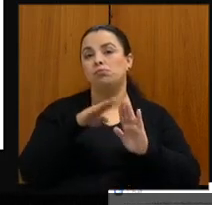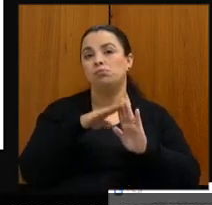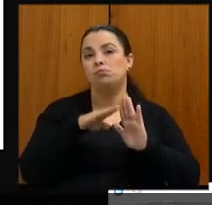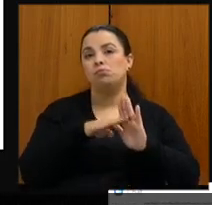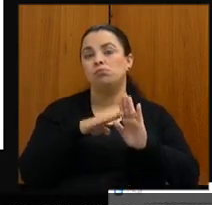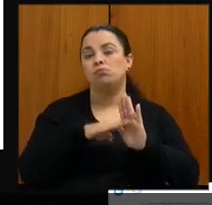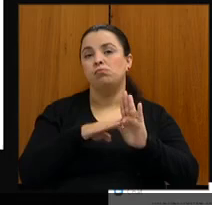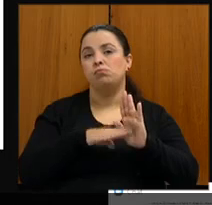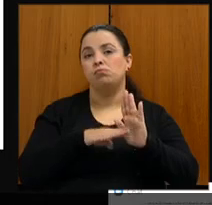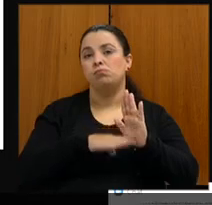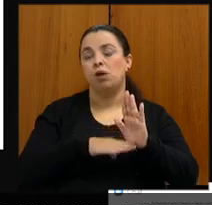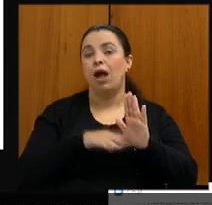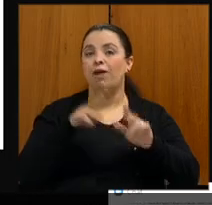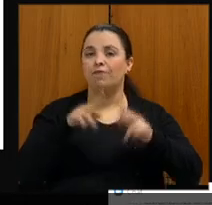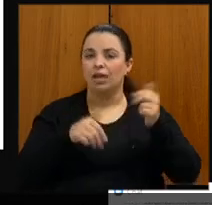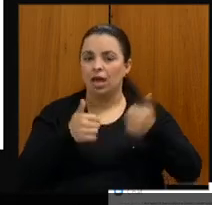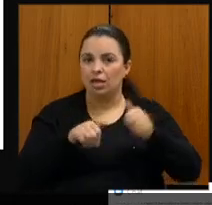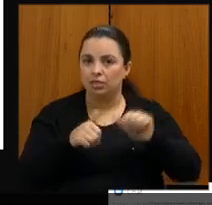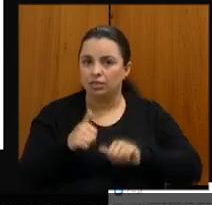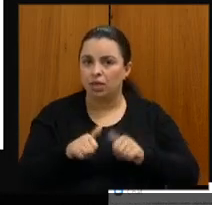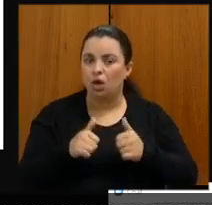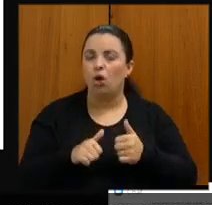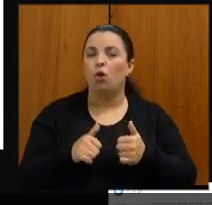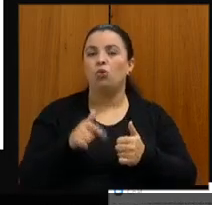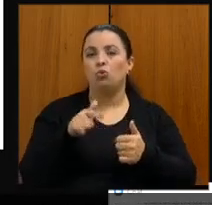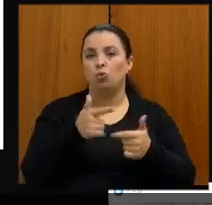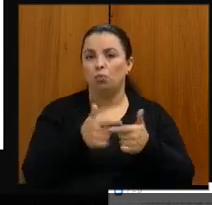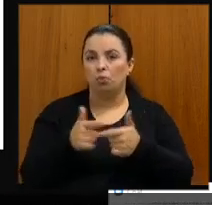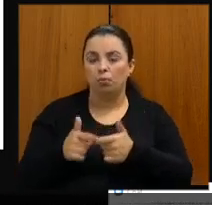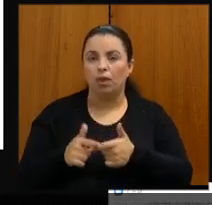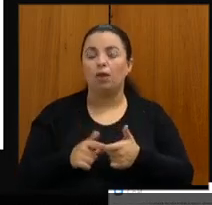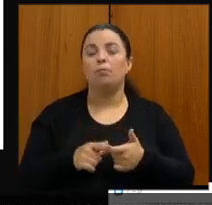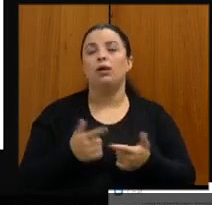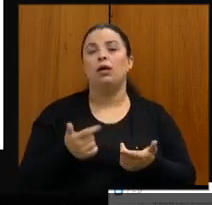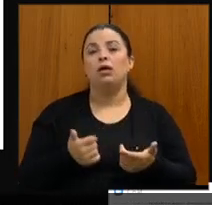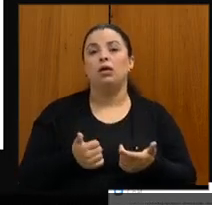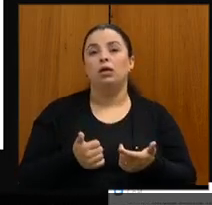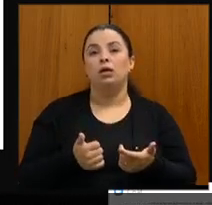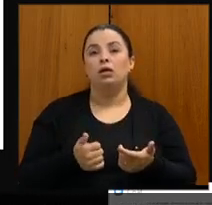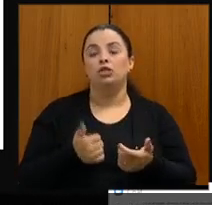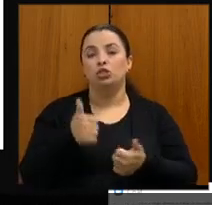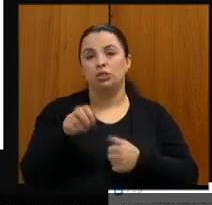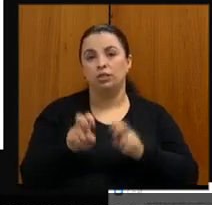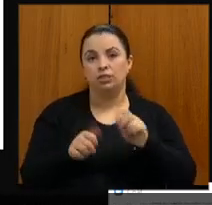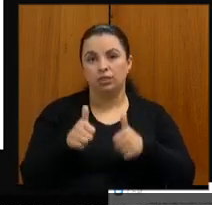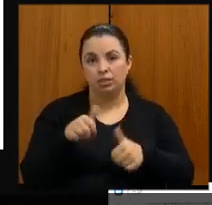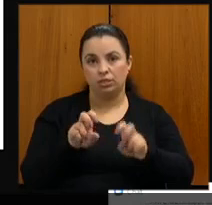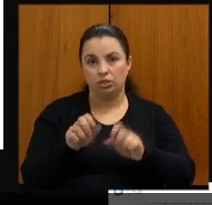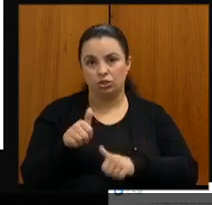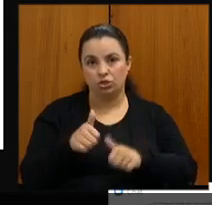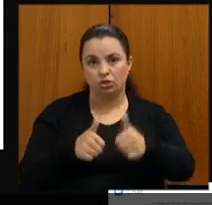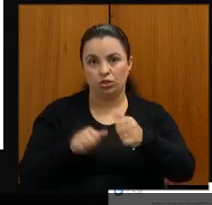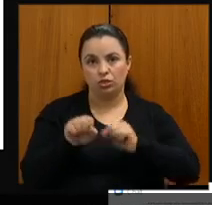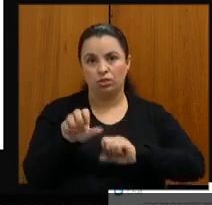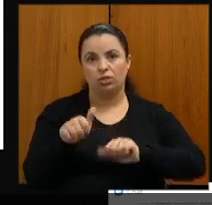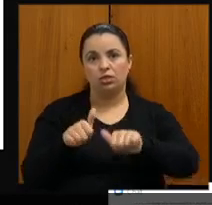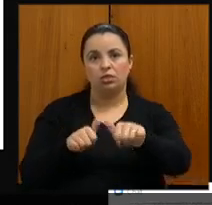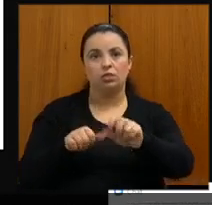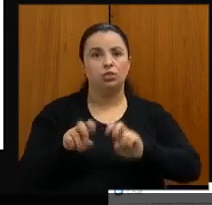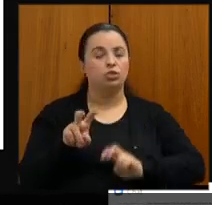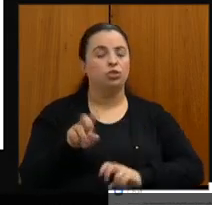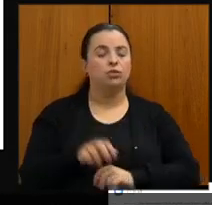status do caso e elaboração de cenário de calendário quinzenal e partimos então para as reuniões